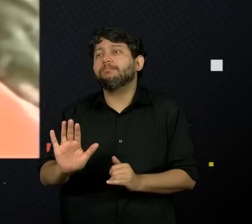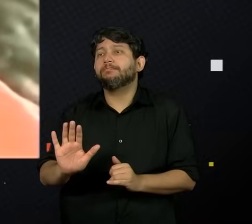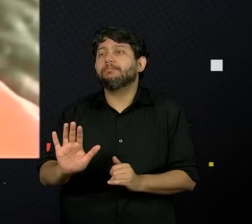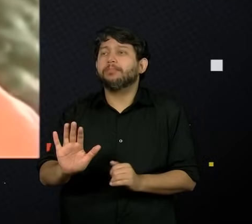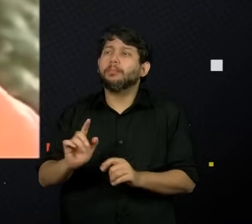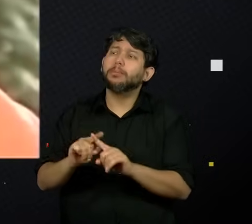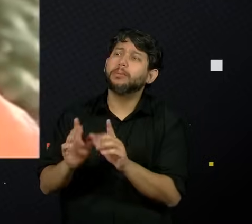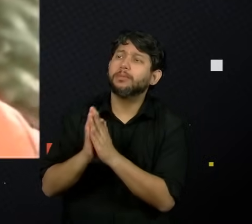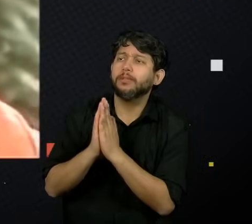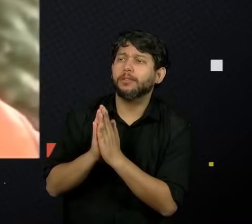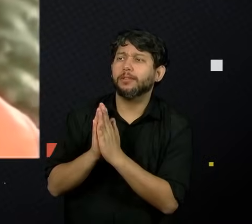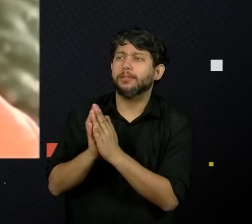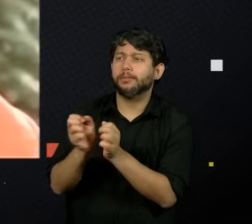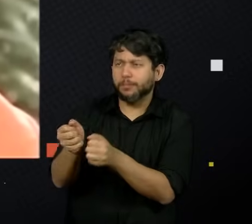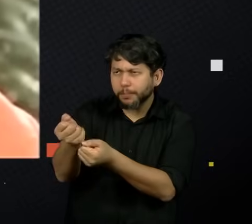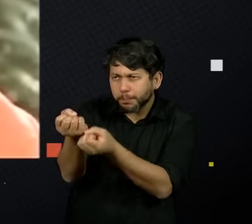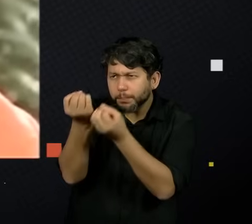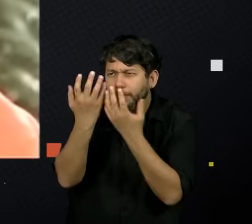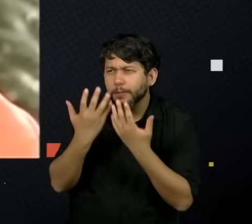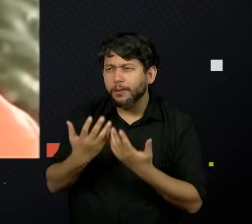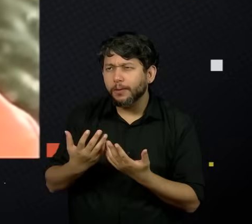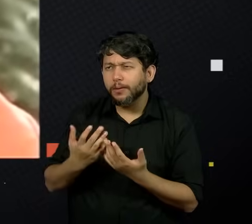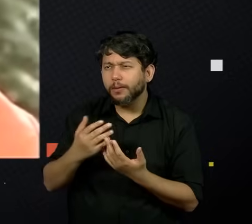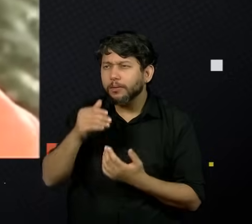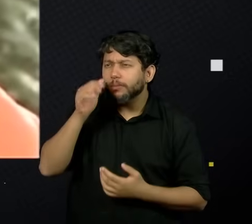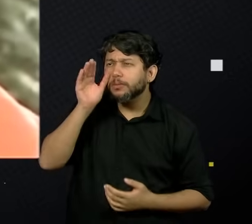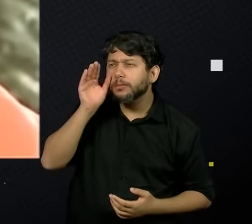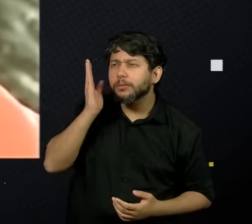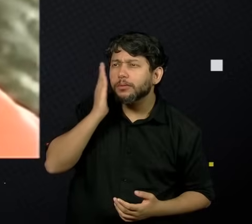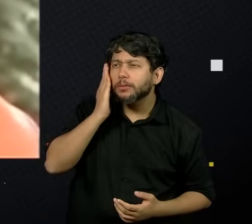Mas pelo menos me diz uma coisa.